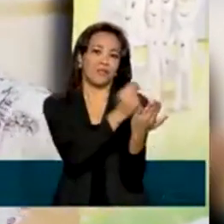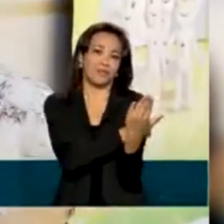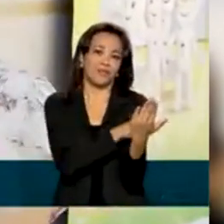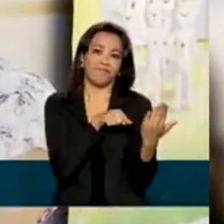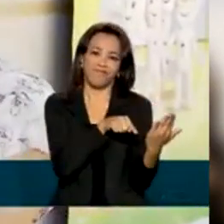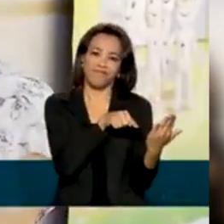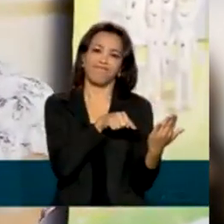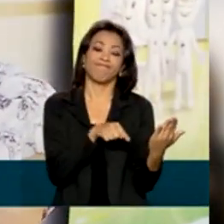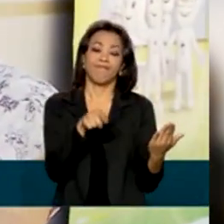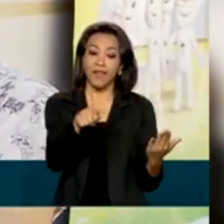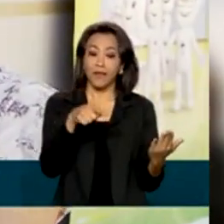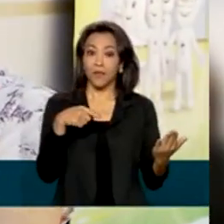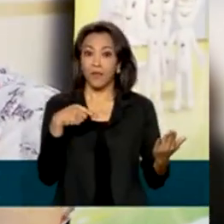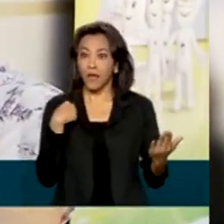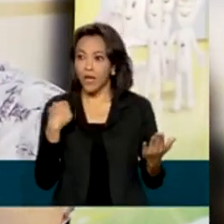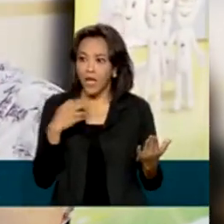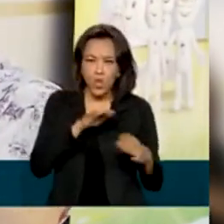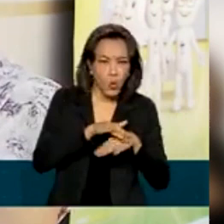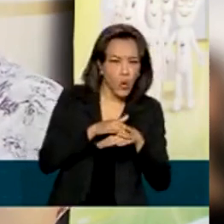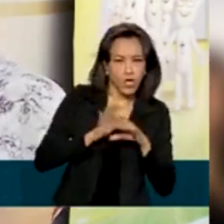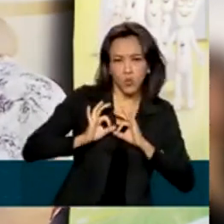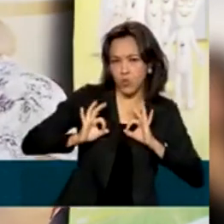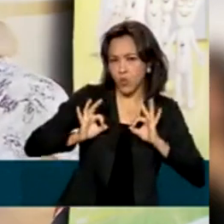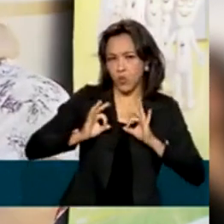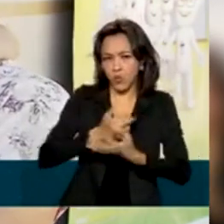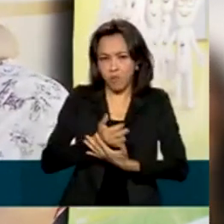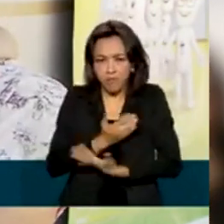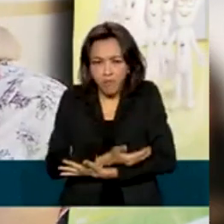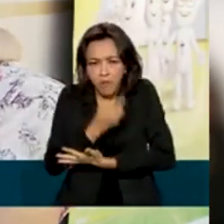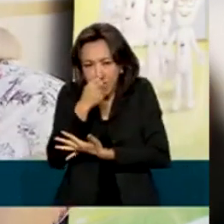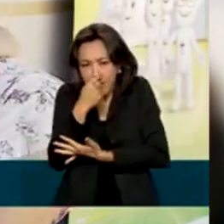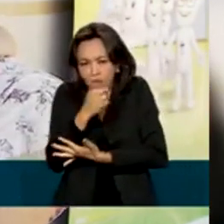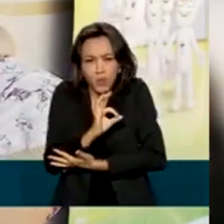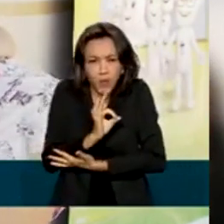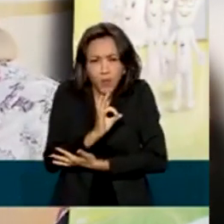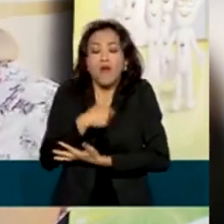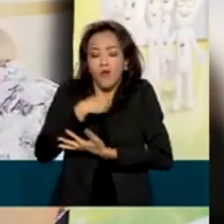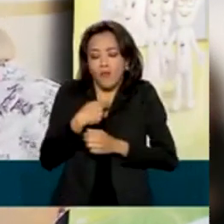ajuda ele não ficar doente ou não ficar gripadinho, alguma